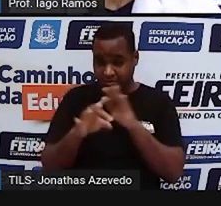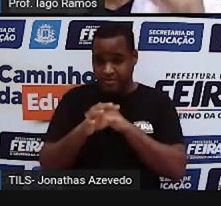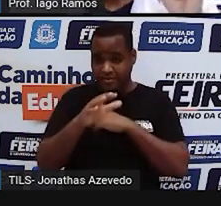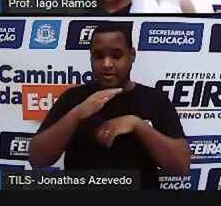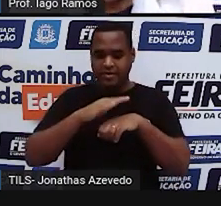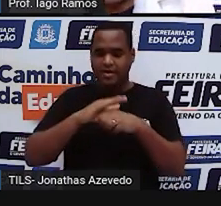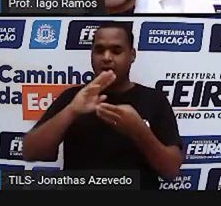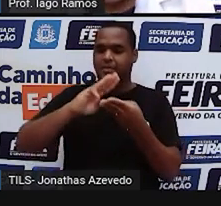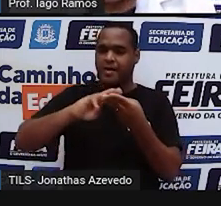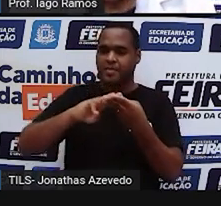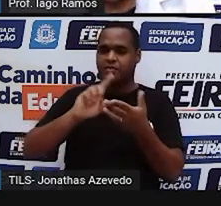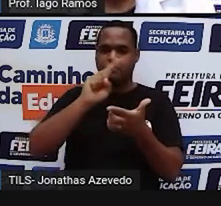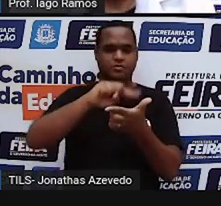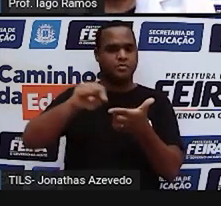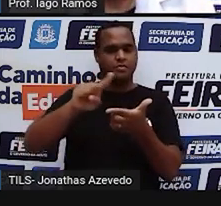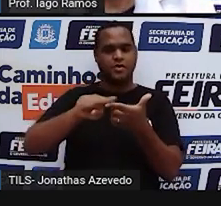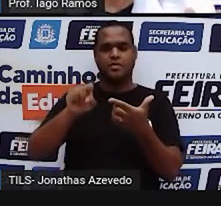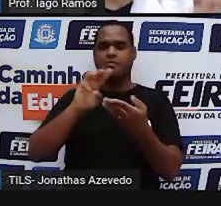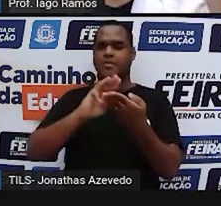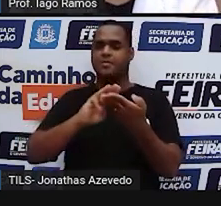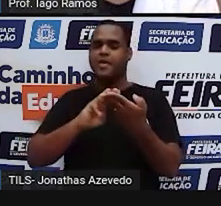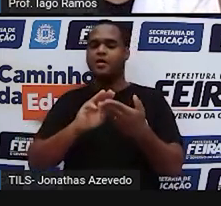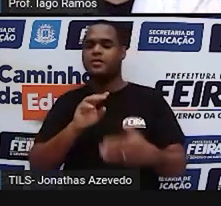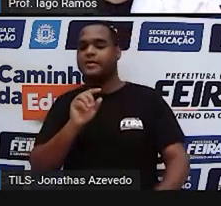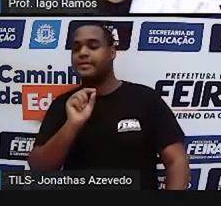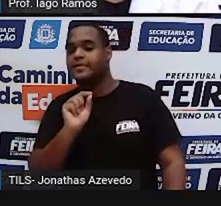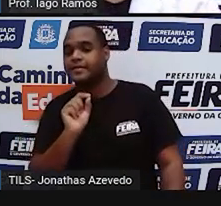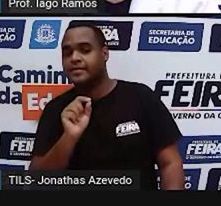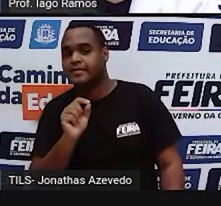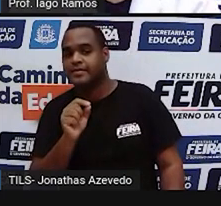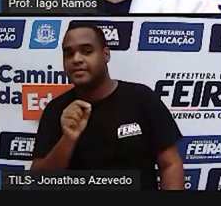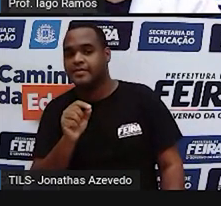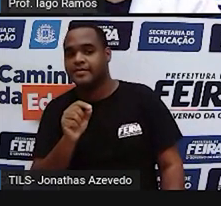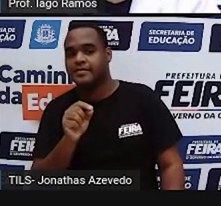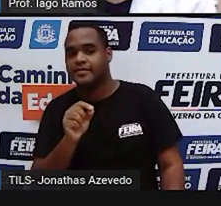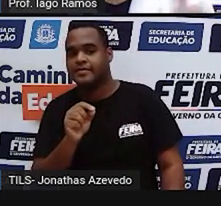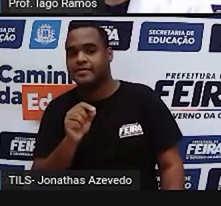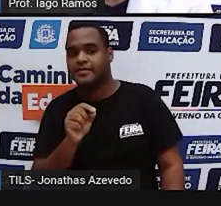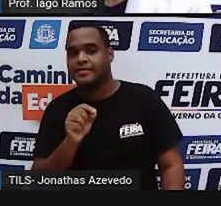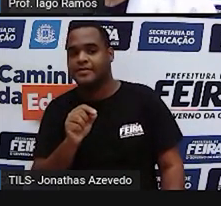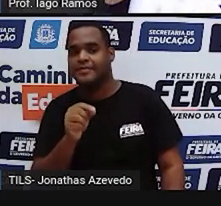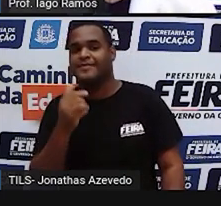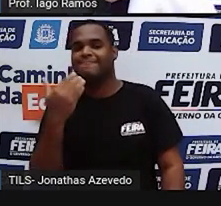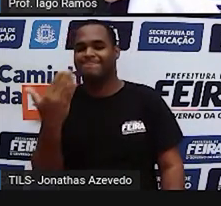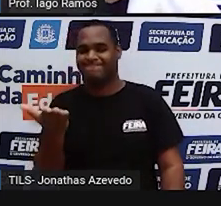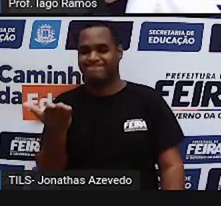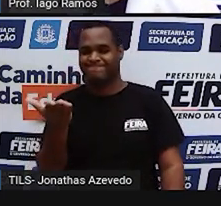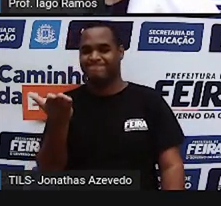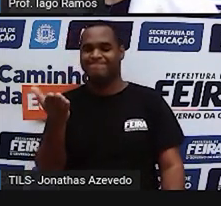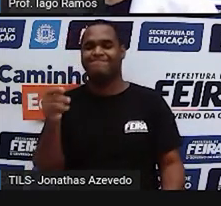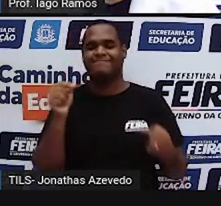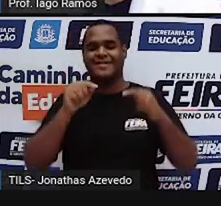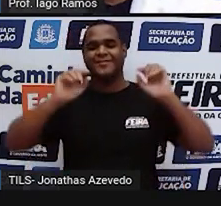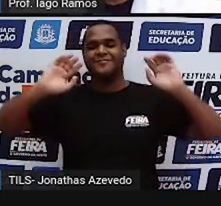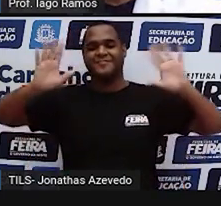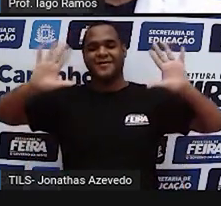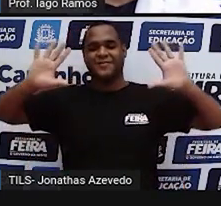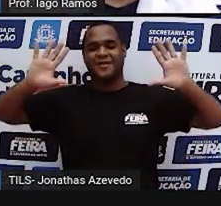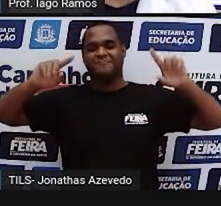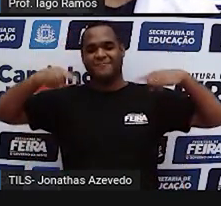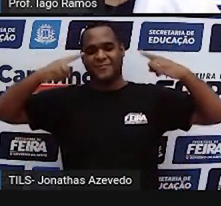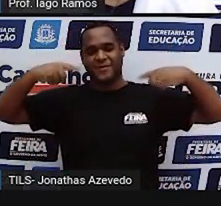você termina matemática não é problema matemática é e é isso aí valeu